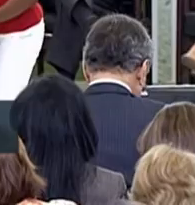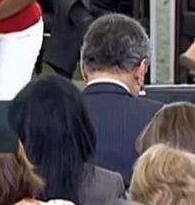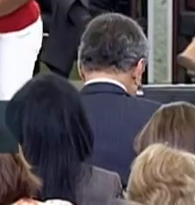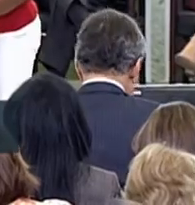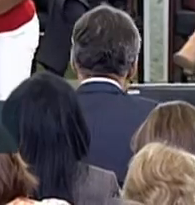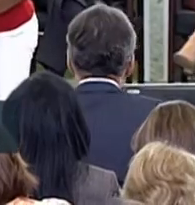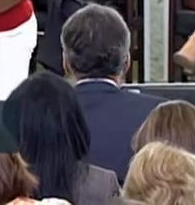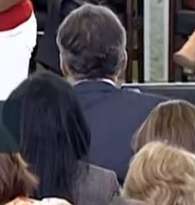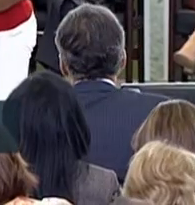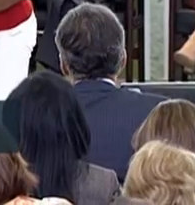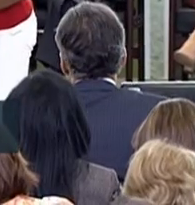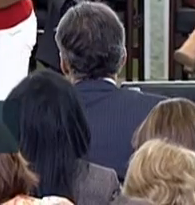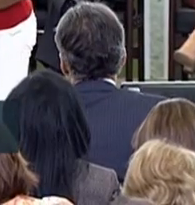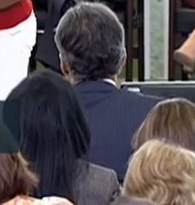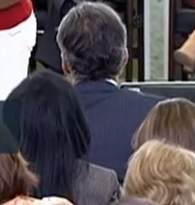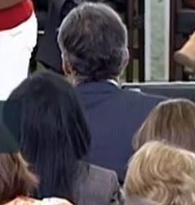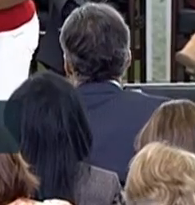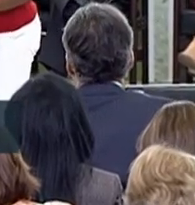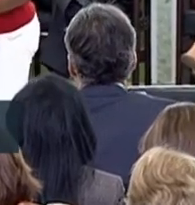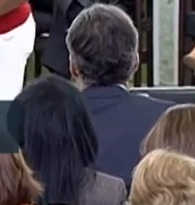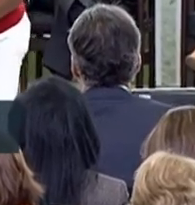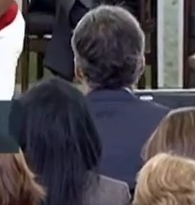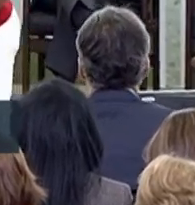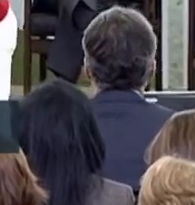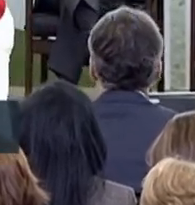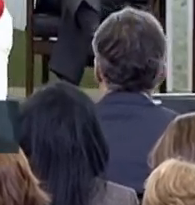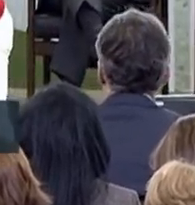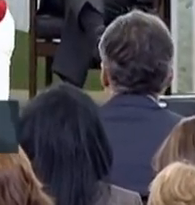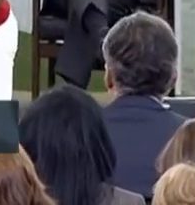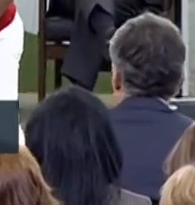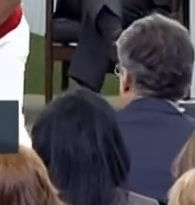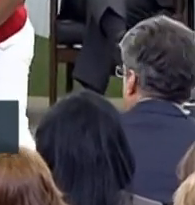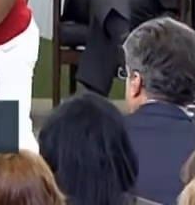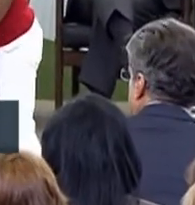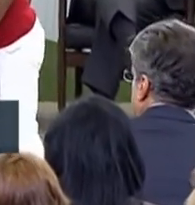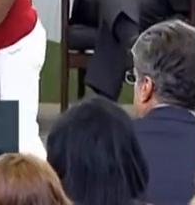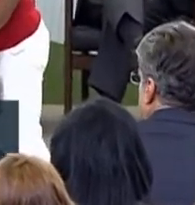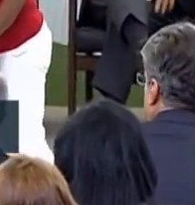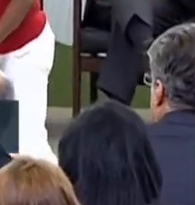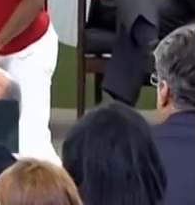E aí E aí